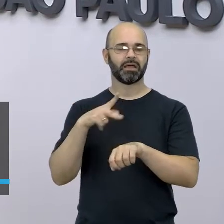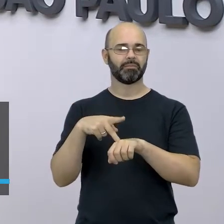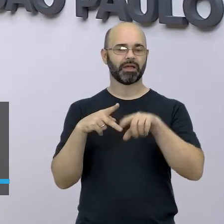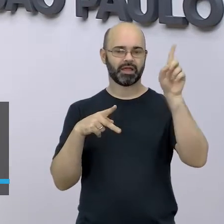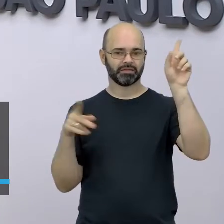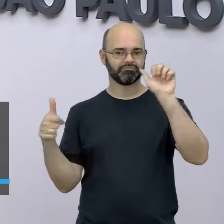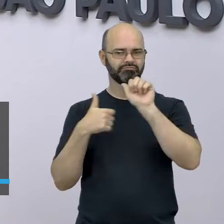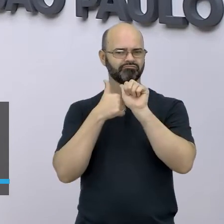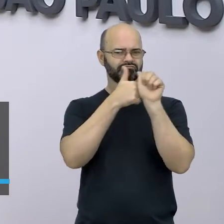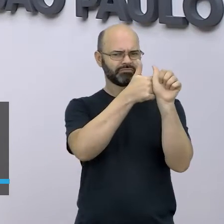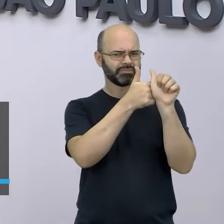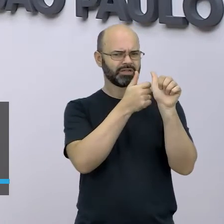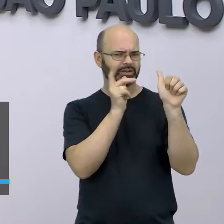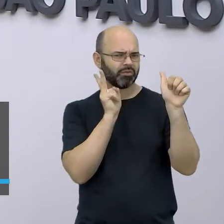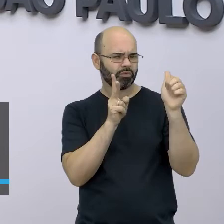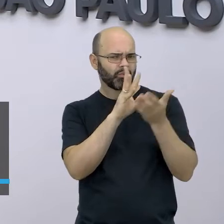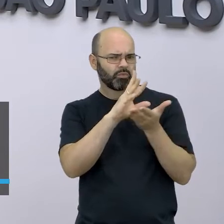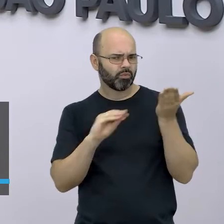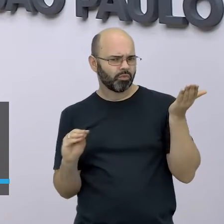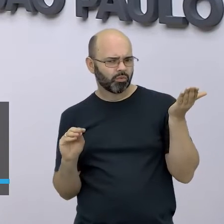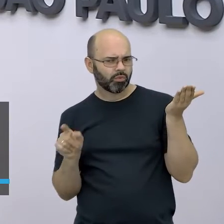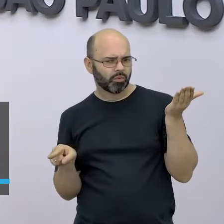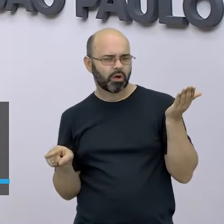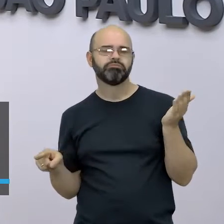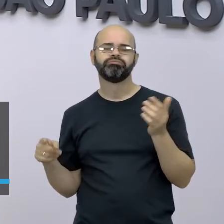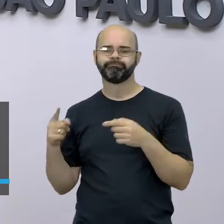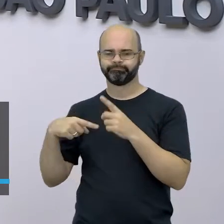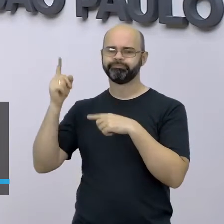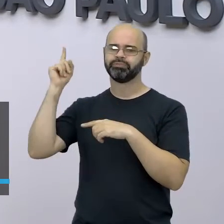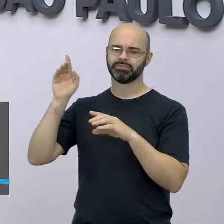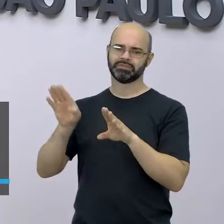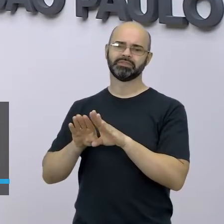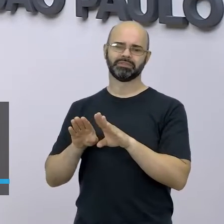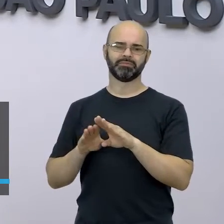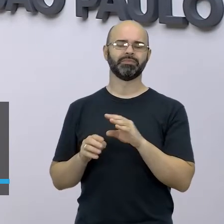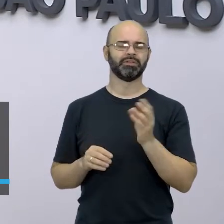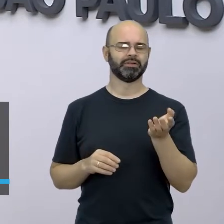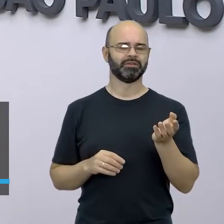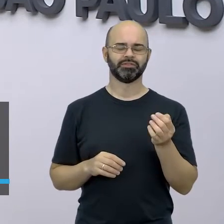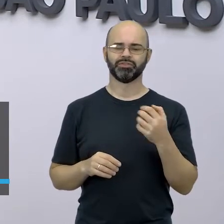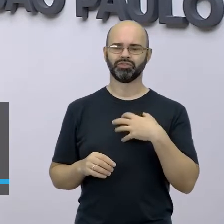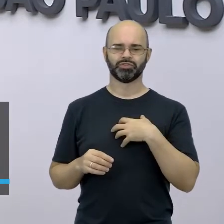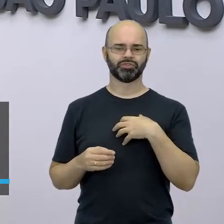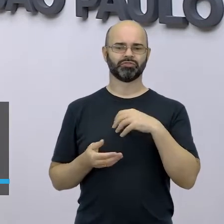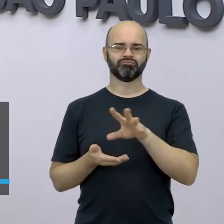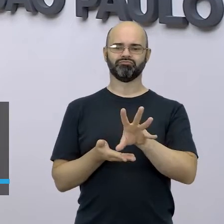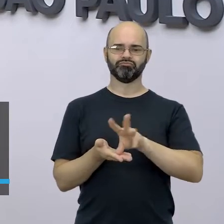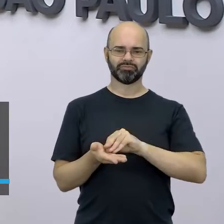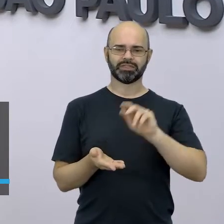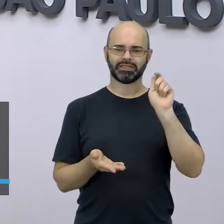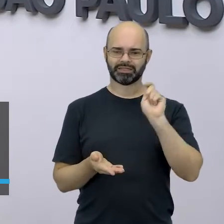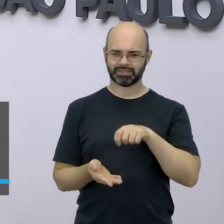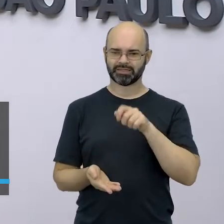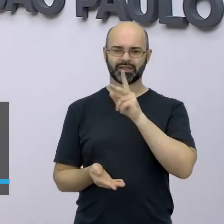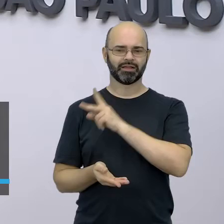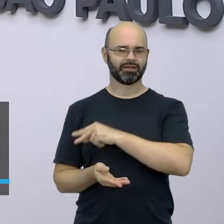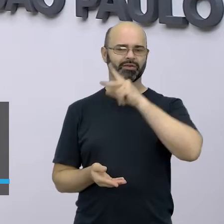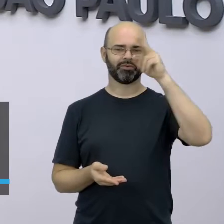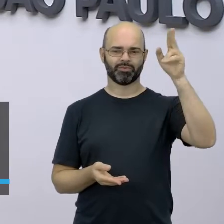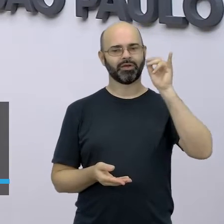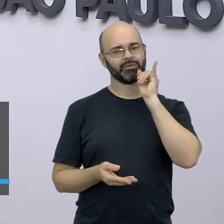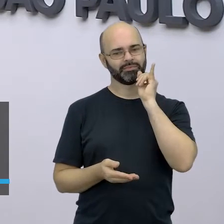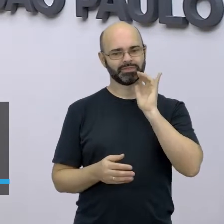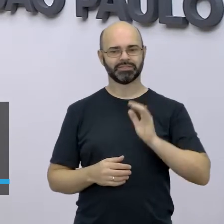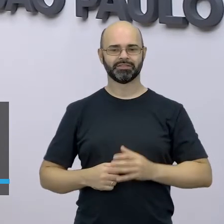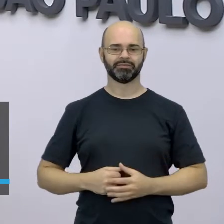eles fatalmente, né, no futuro, eles adquirirão o mesmo status, eles serão também tão bem-sucedidos